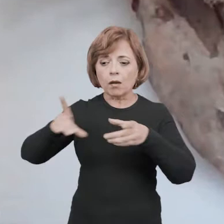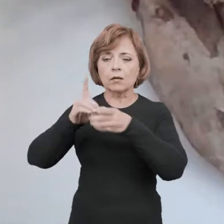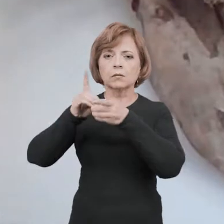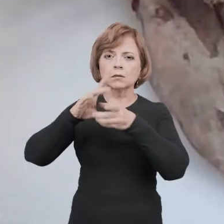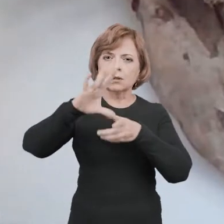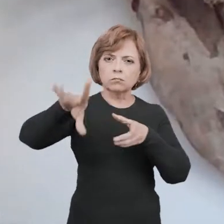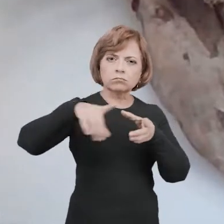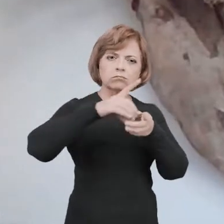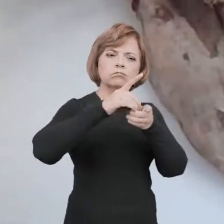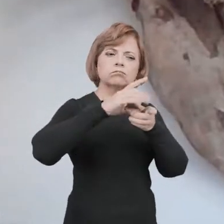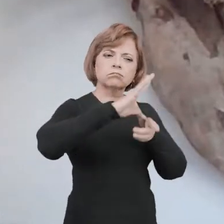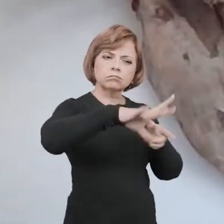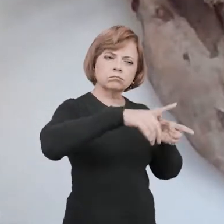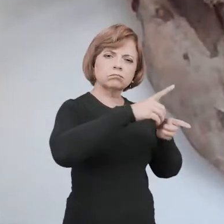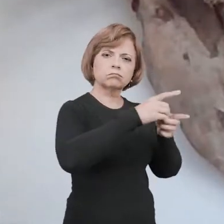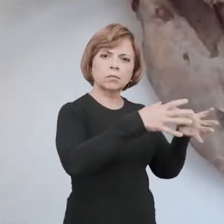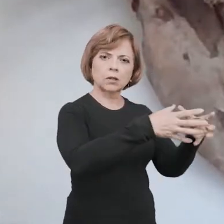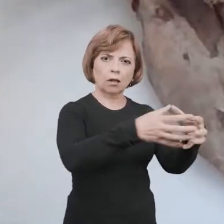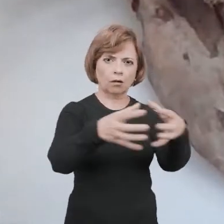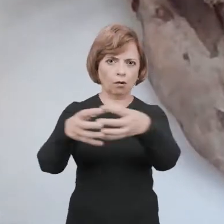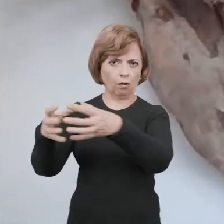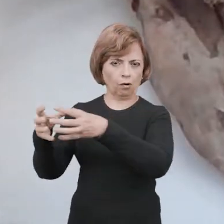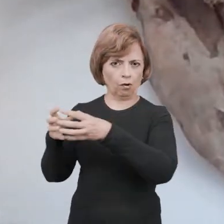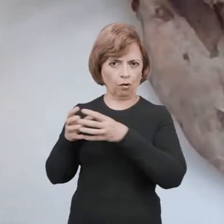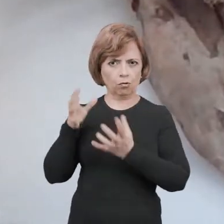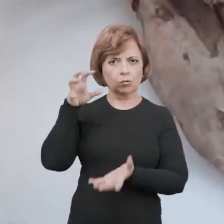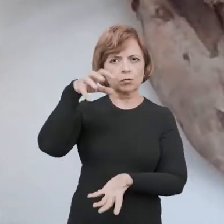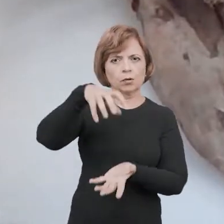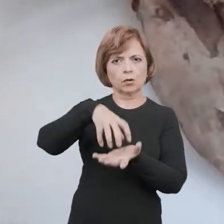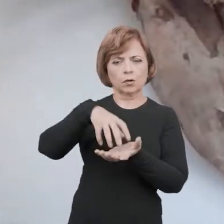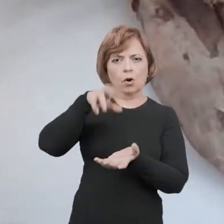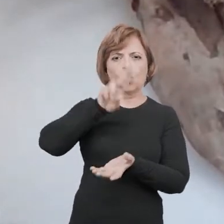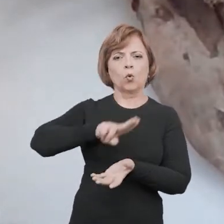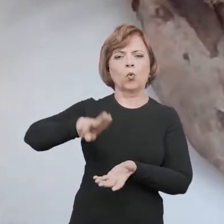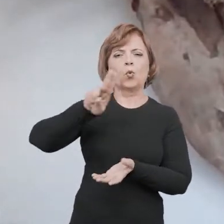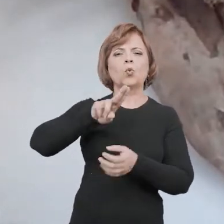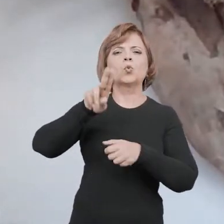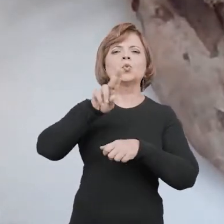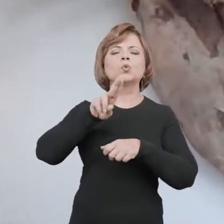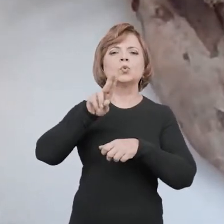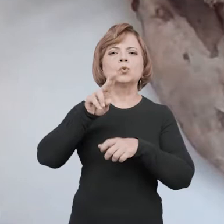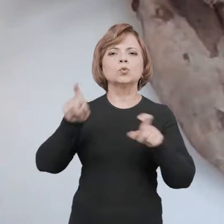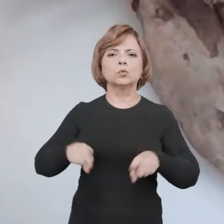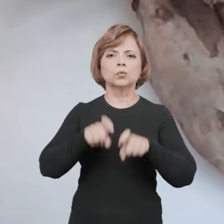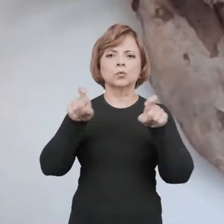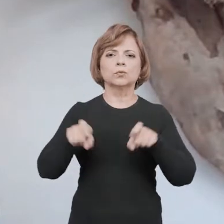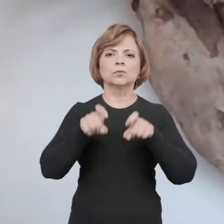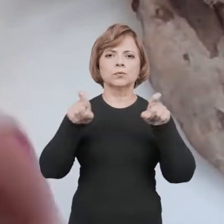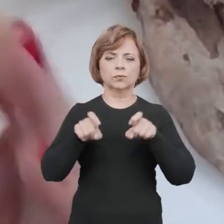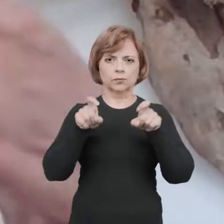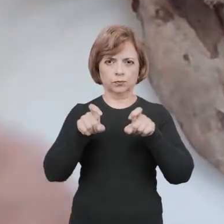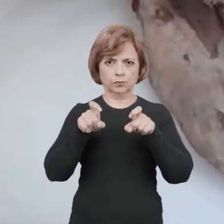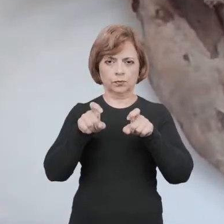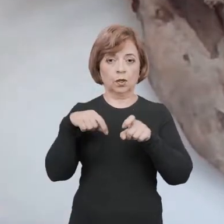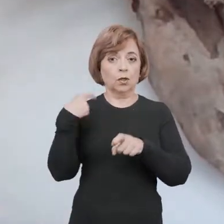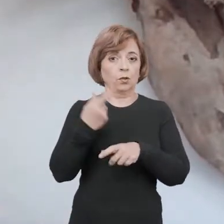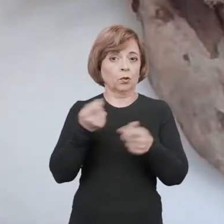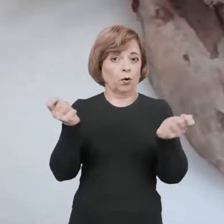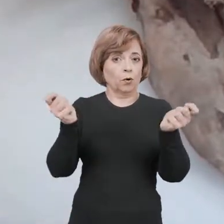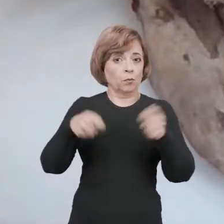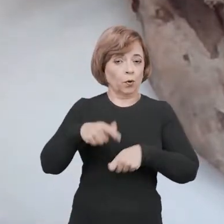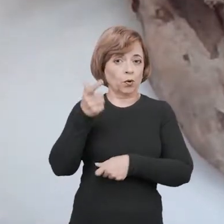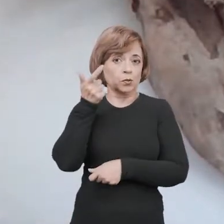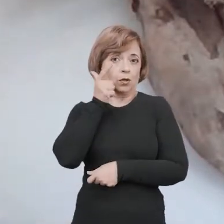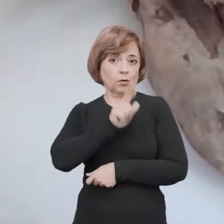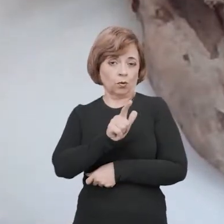integração entre os órgãos institucionais e também pelo uso de tecnologias para que nós